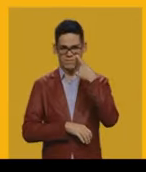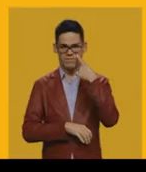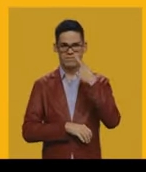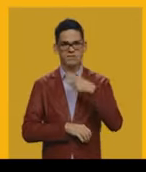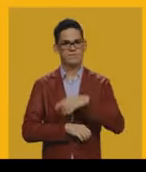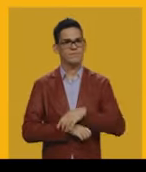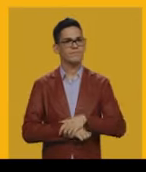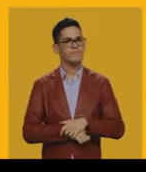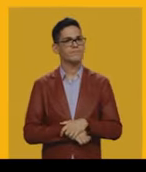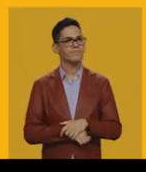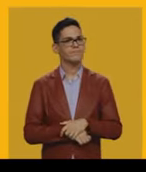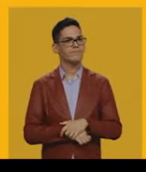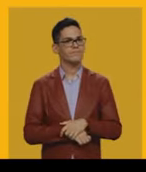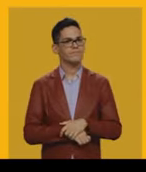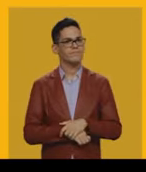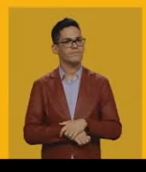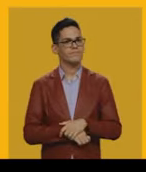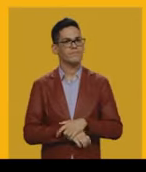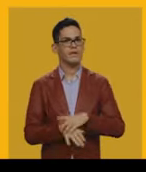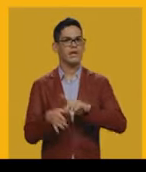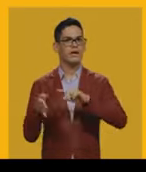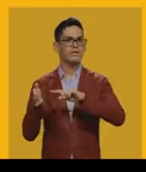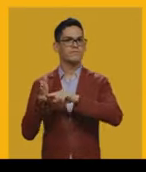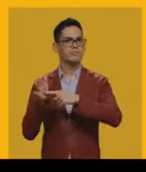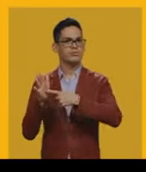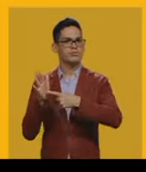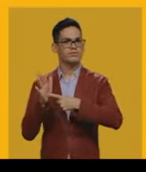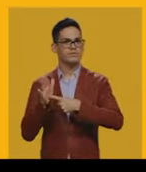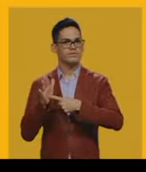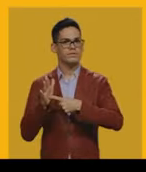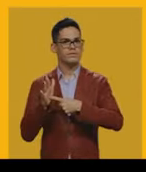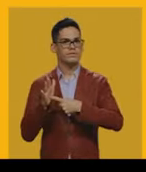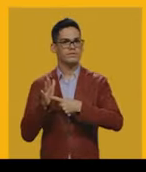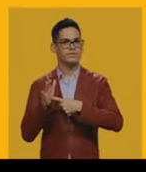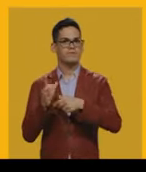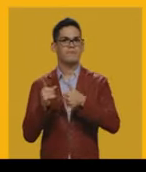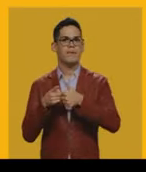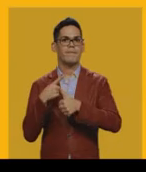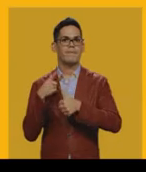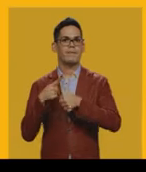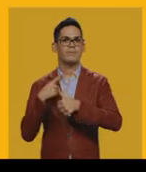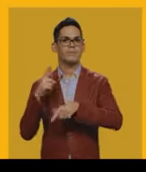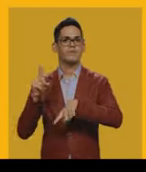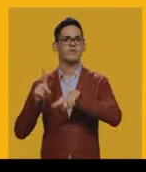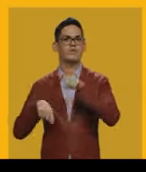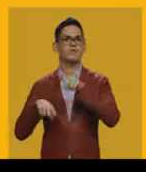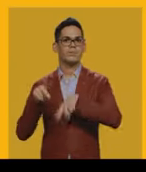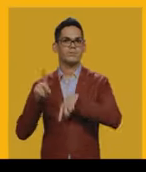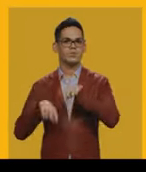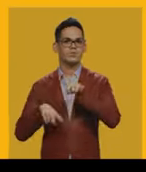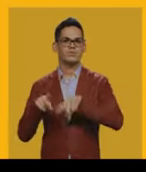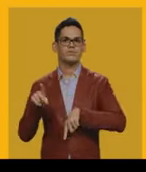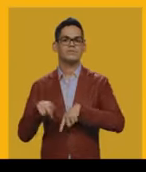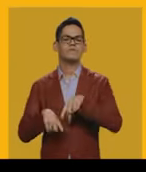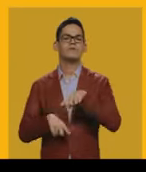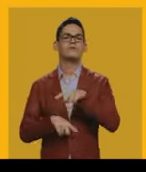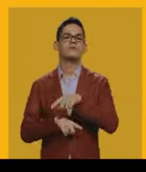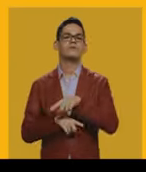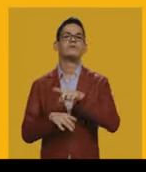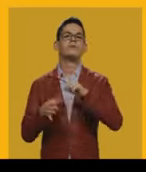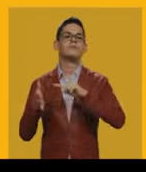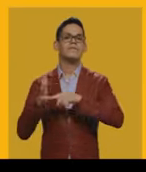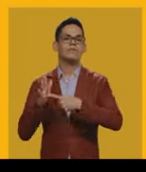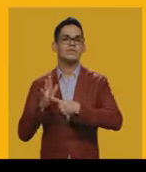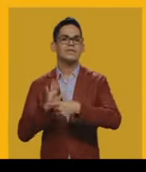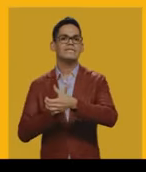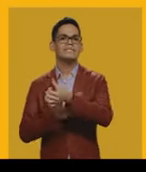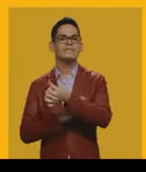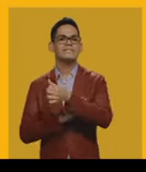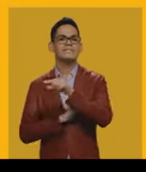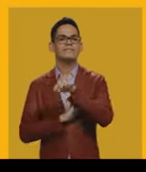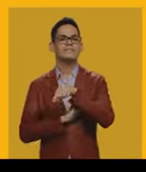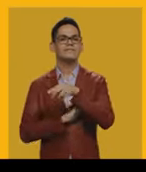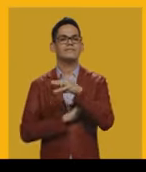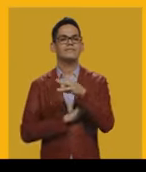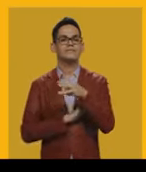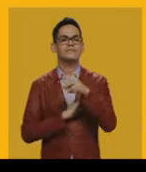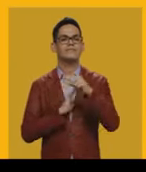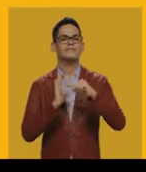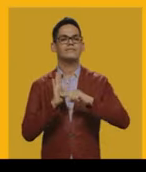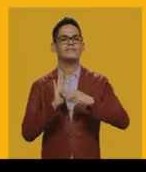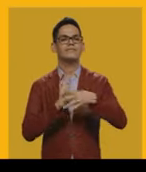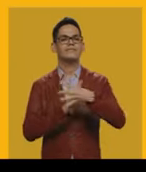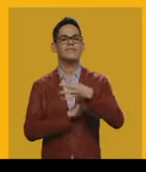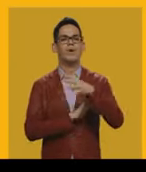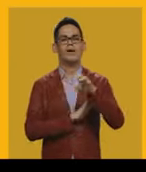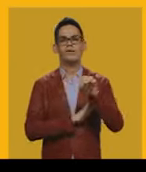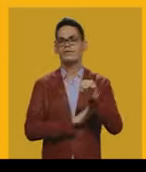igual eu estava fazendo anteriormente. Multiplica, faz os produtos primeiro. Então, vamos multiplicar. Multiplicando 6,3 vezes 40,